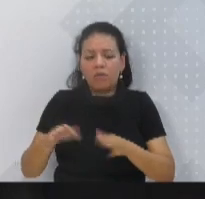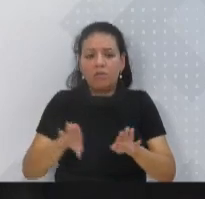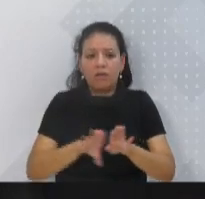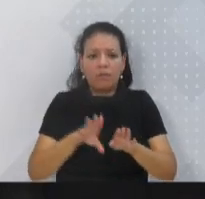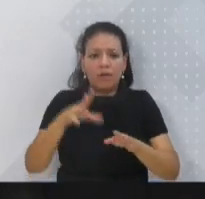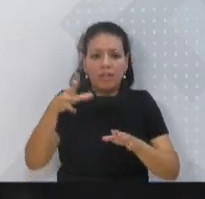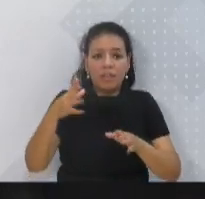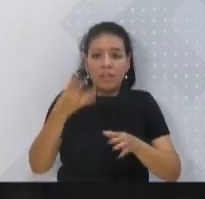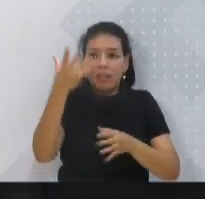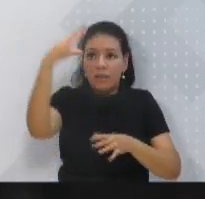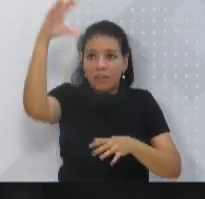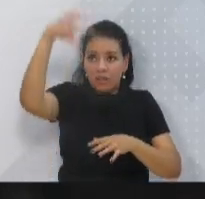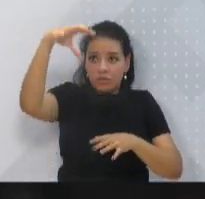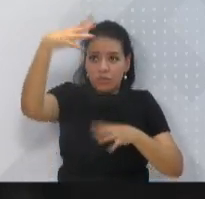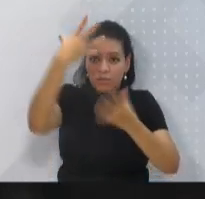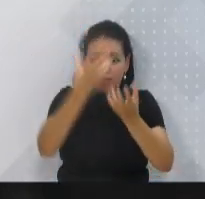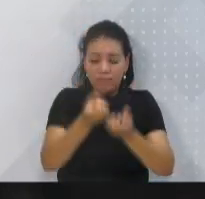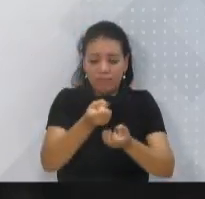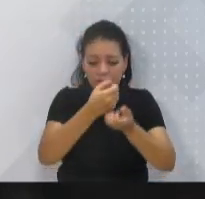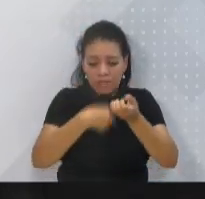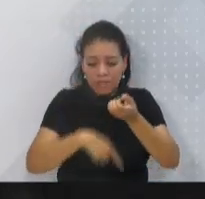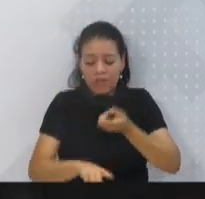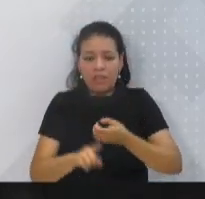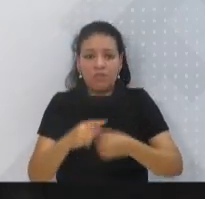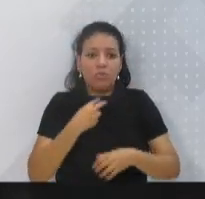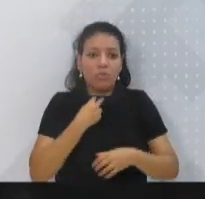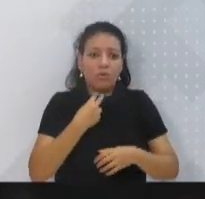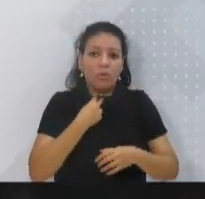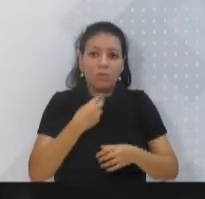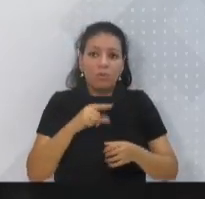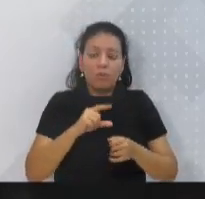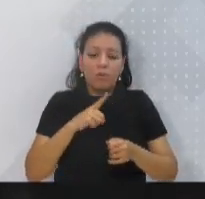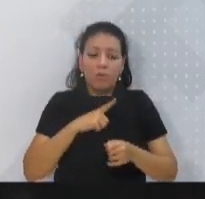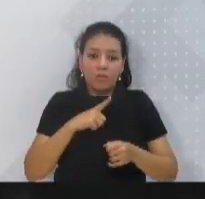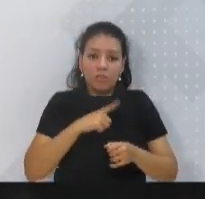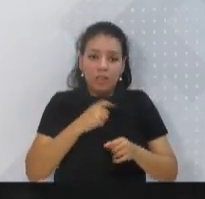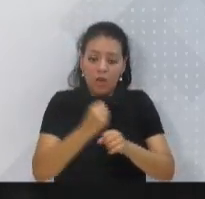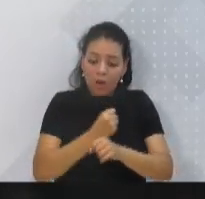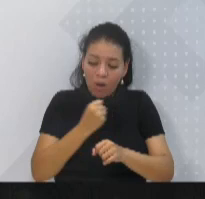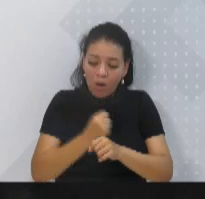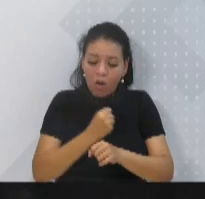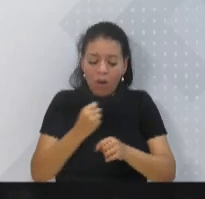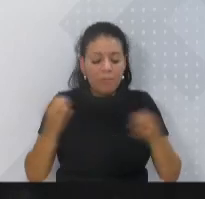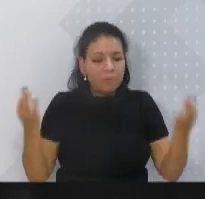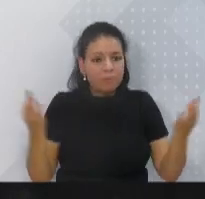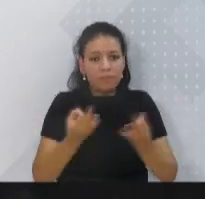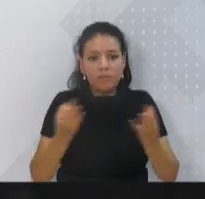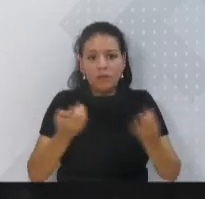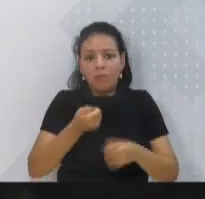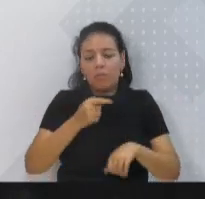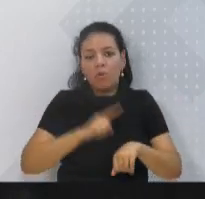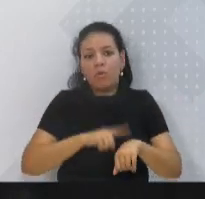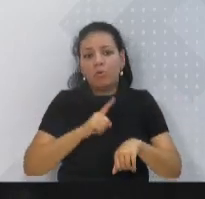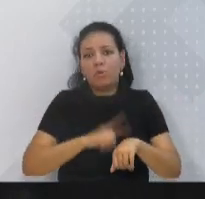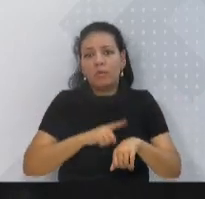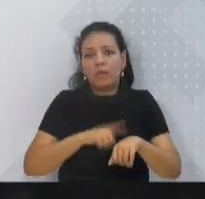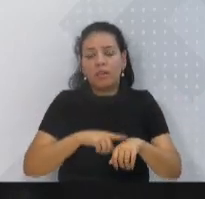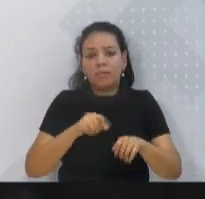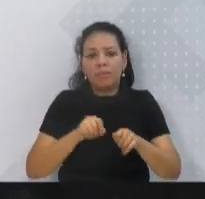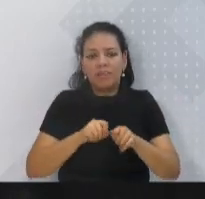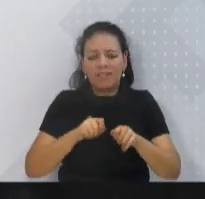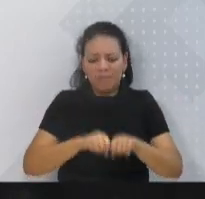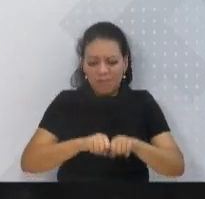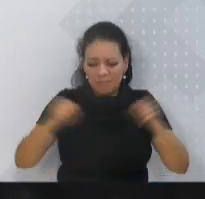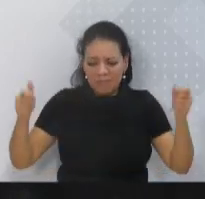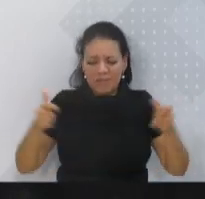de água das chuvas, do sistema de drenagem, porque a gente não pode ter obras excelentes sendo feitas pelo Executivo e, pouco tempo depois, a gente ter rompimento de